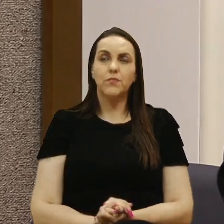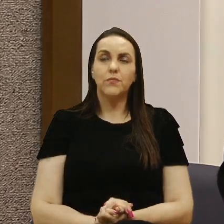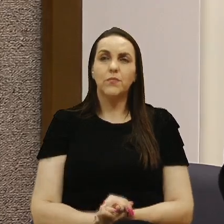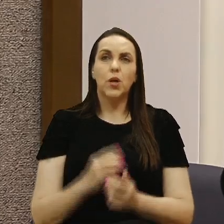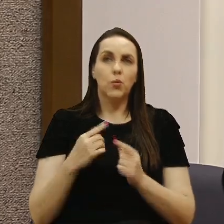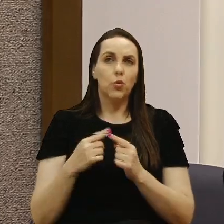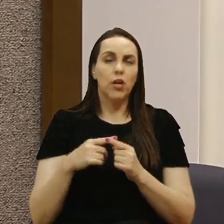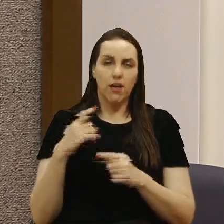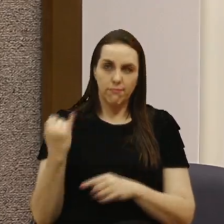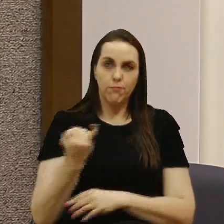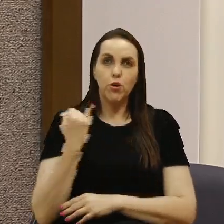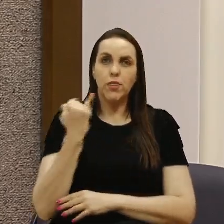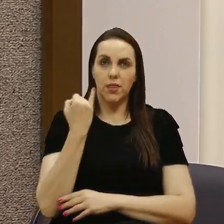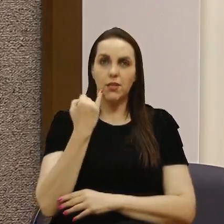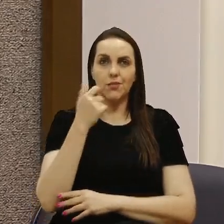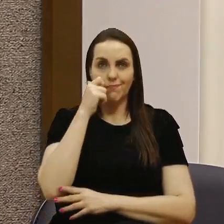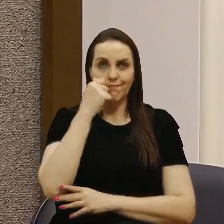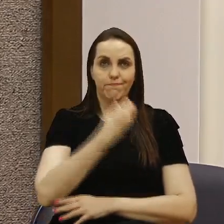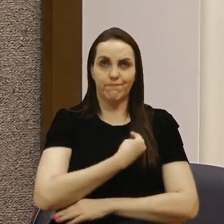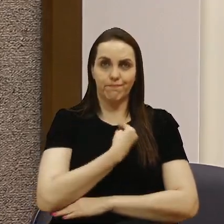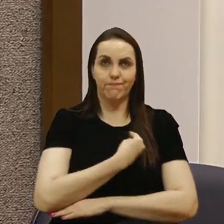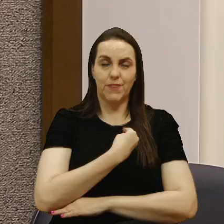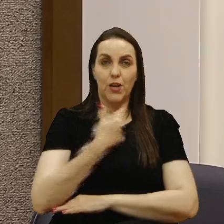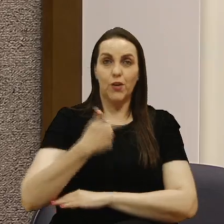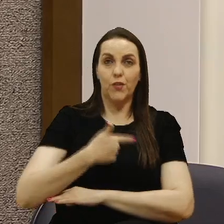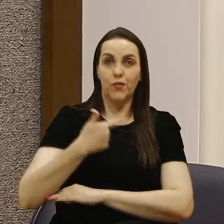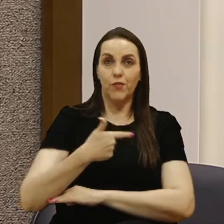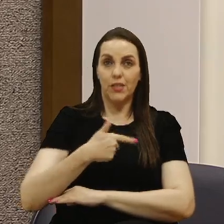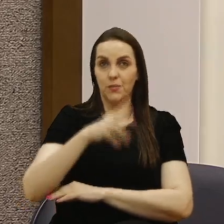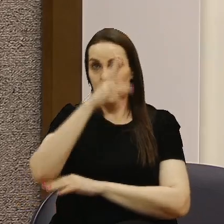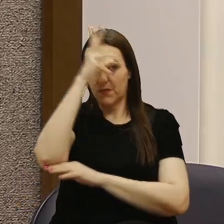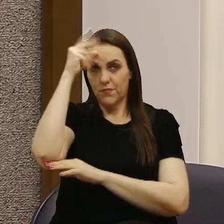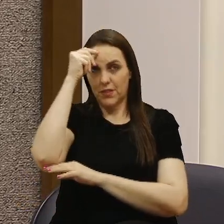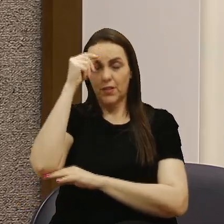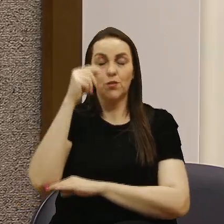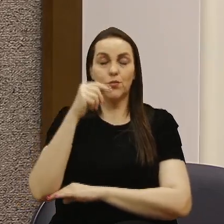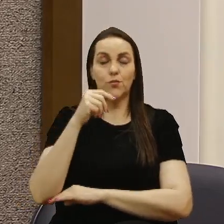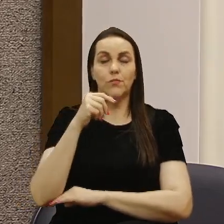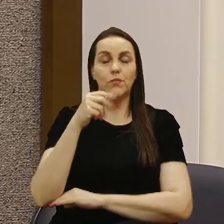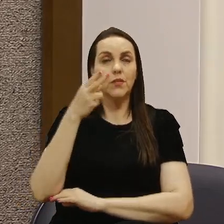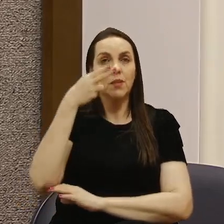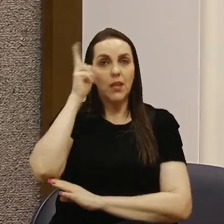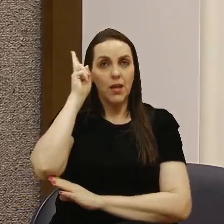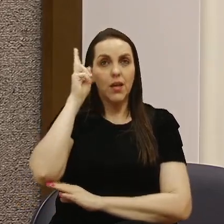é bem importante a presença do nosso vice-prefeito Nespolo, estava lá.